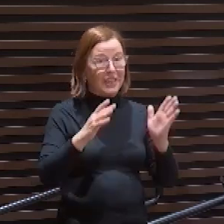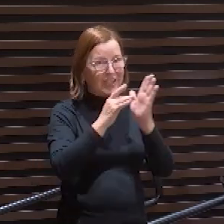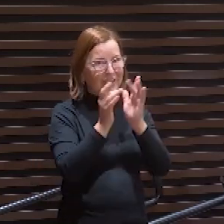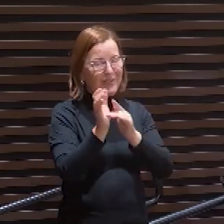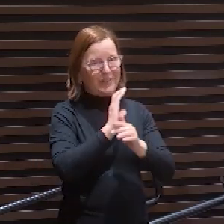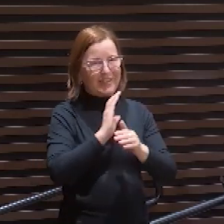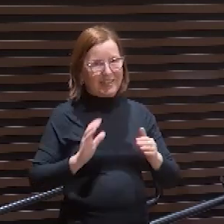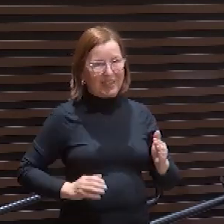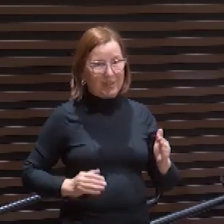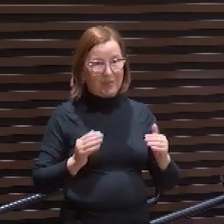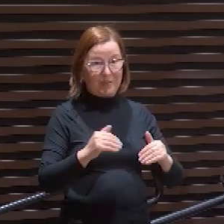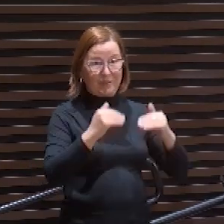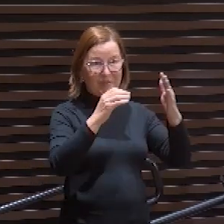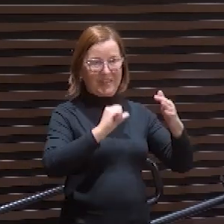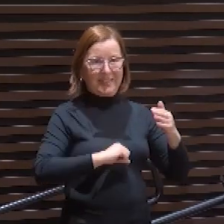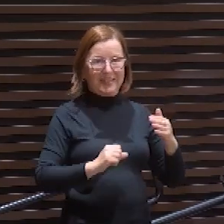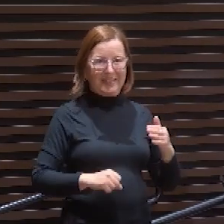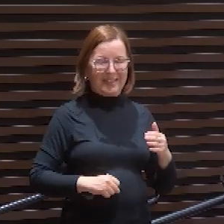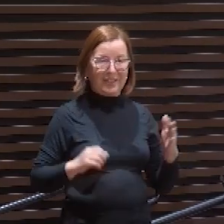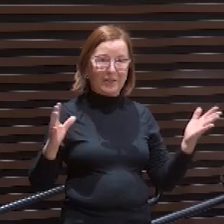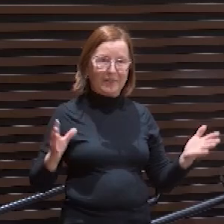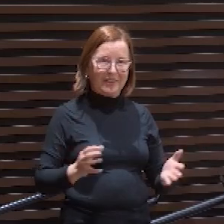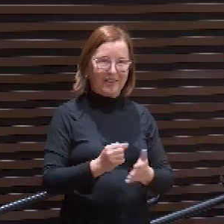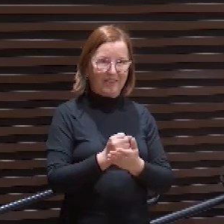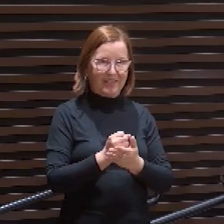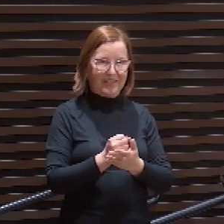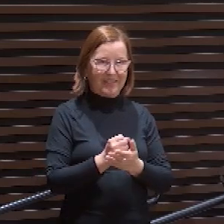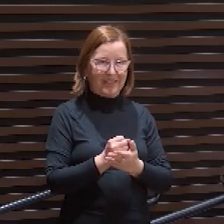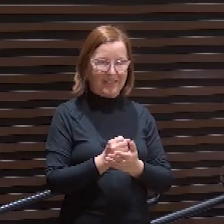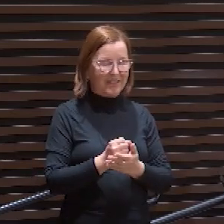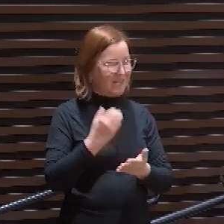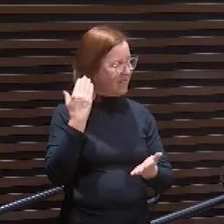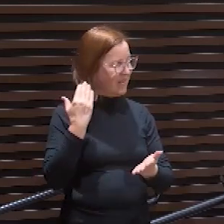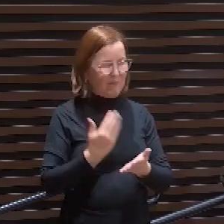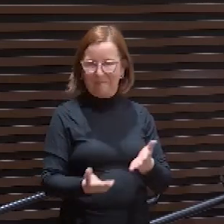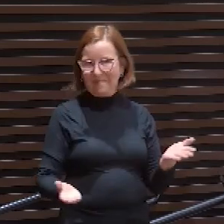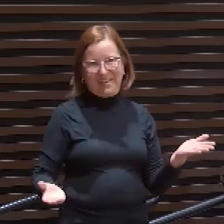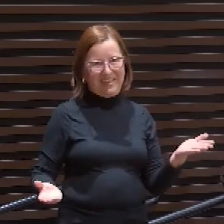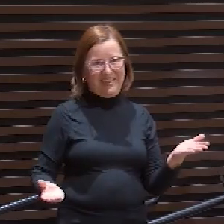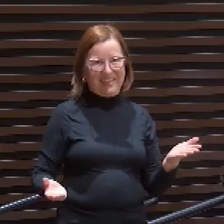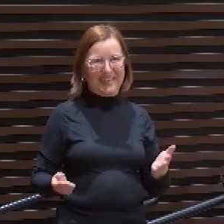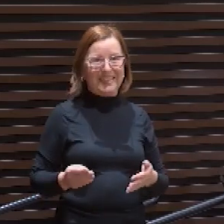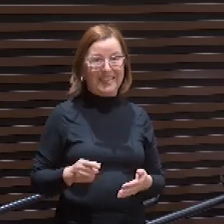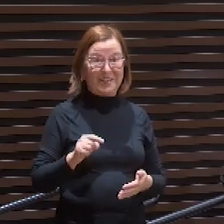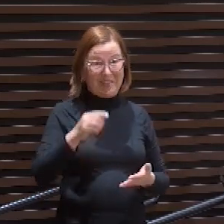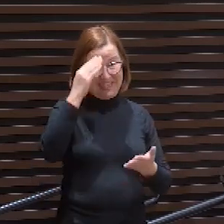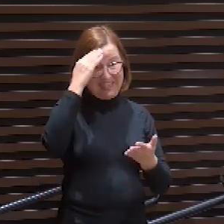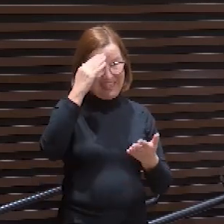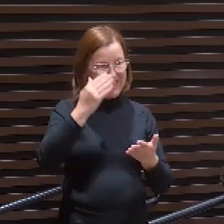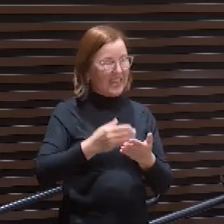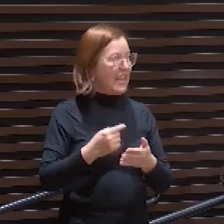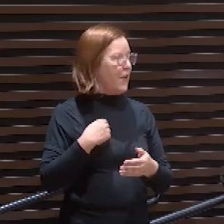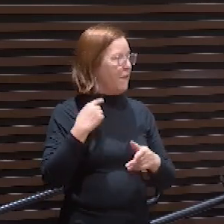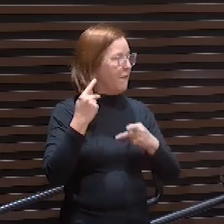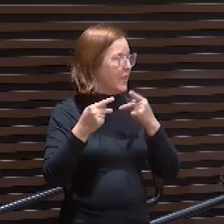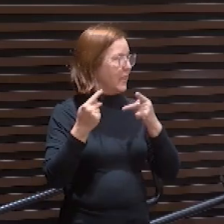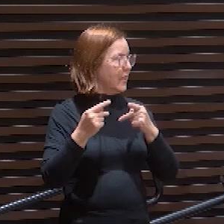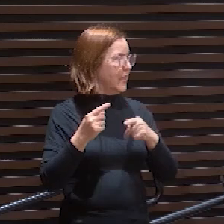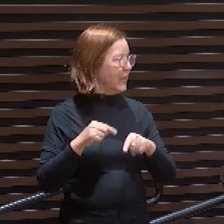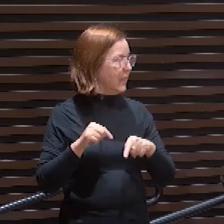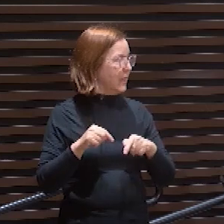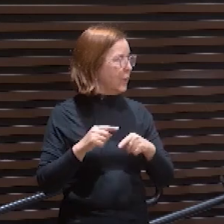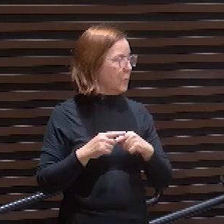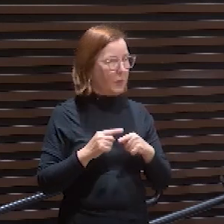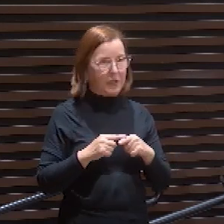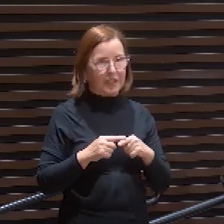salvação que não pode perecer. Você crê, e eu estou falando aqui porque eu tenho